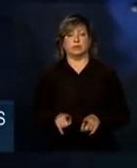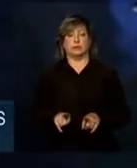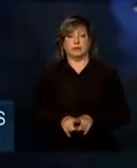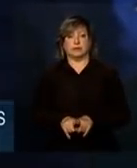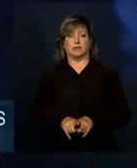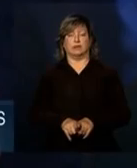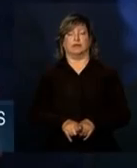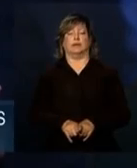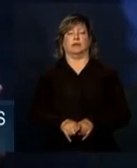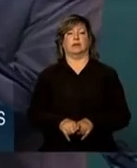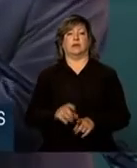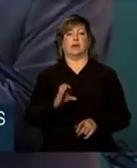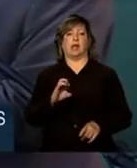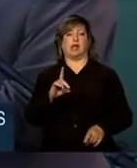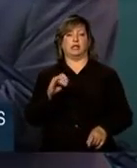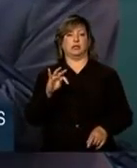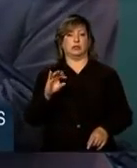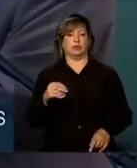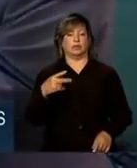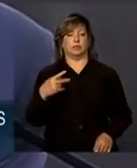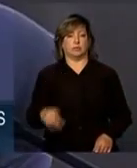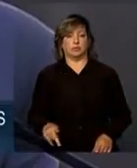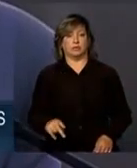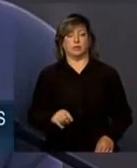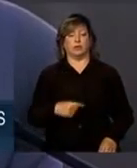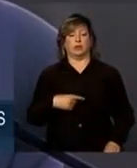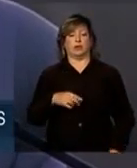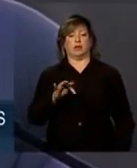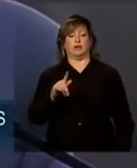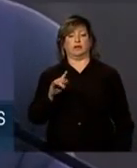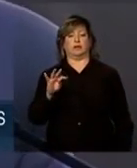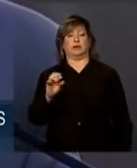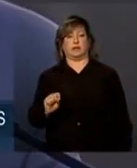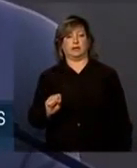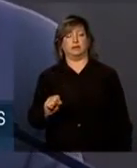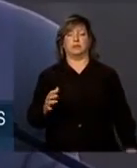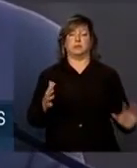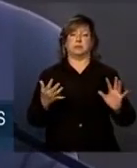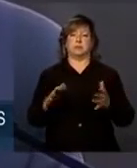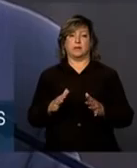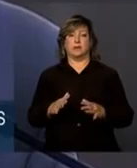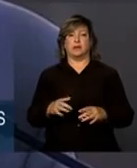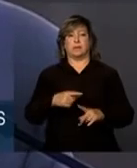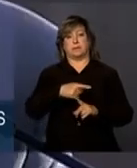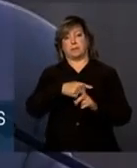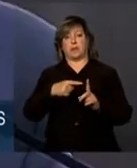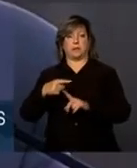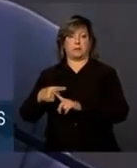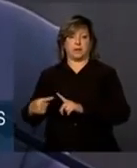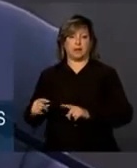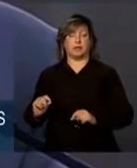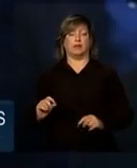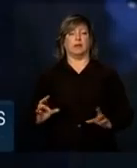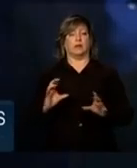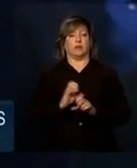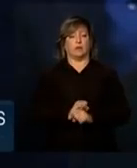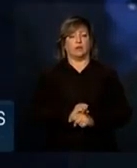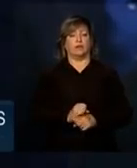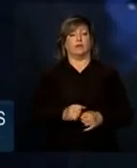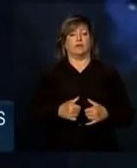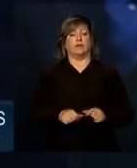de crédito do Estado do Piauí, do FGTS, mais ou menos meio a meio, algo que